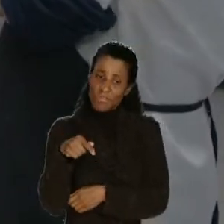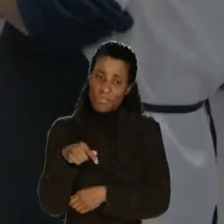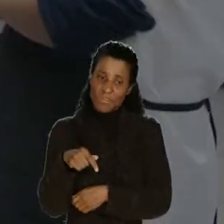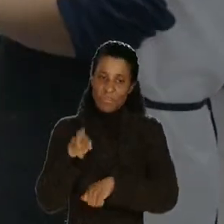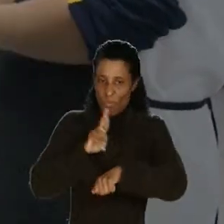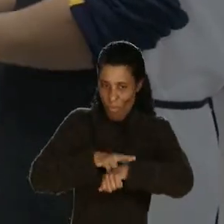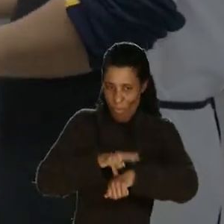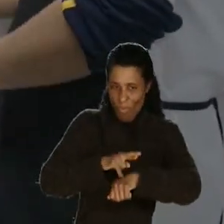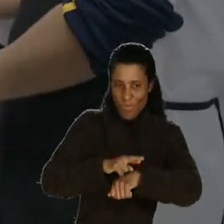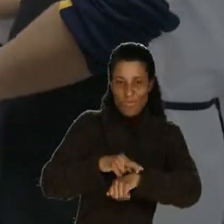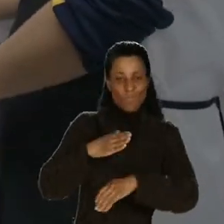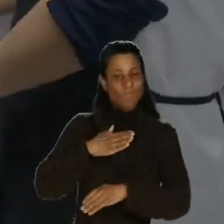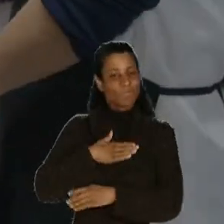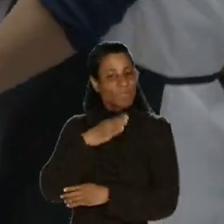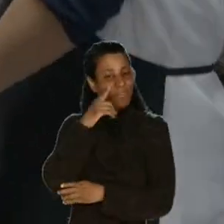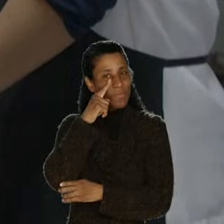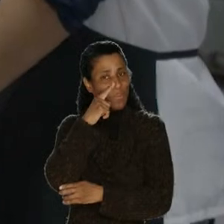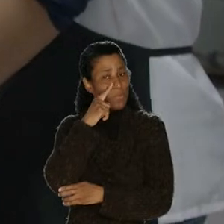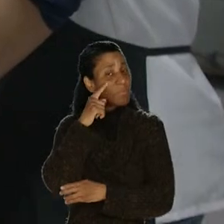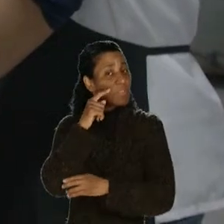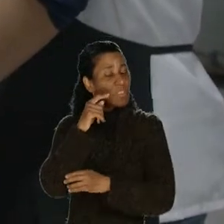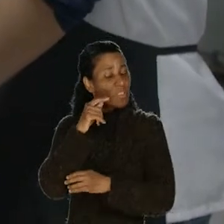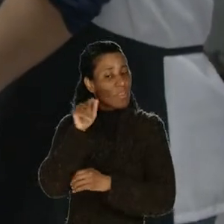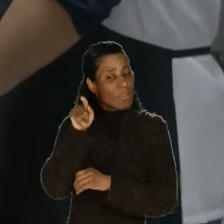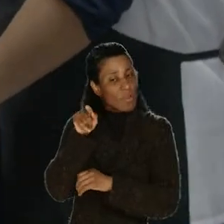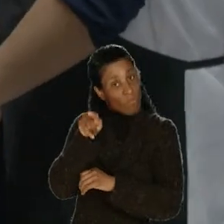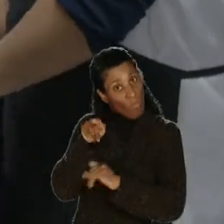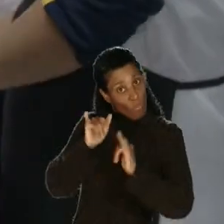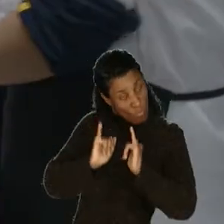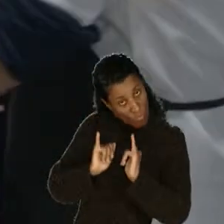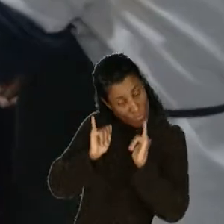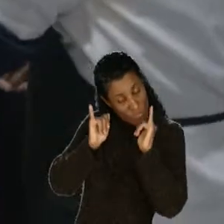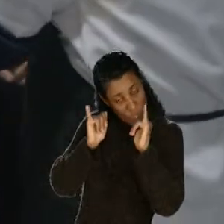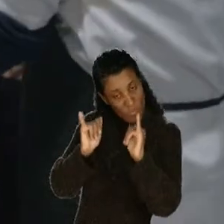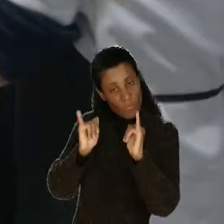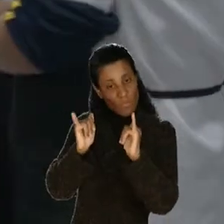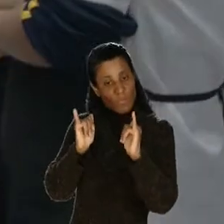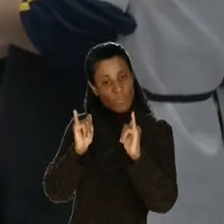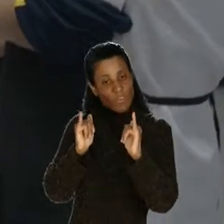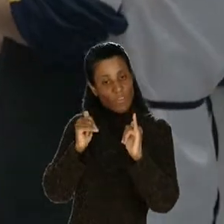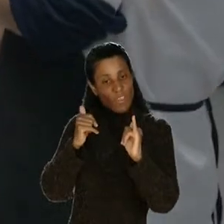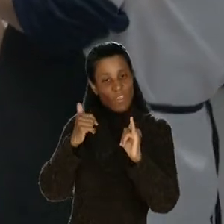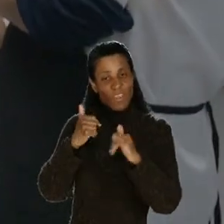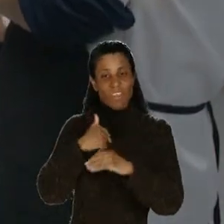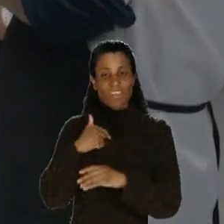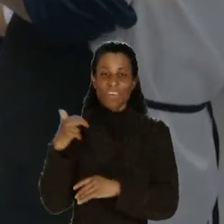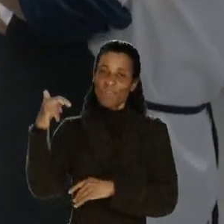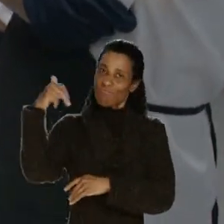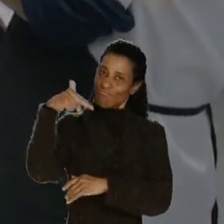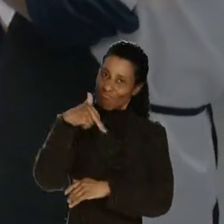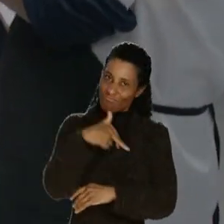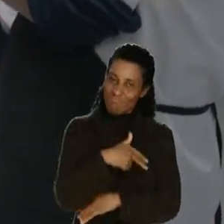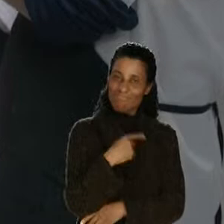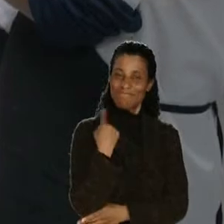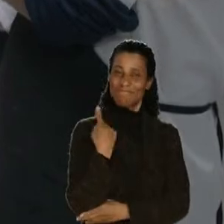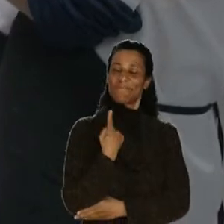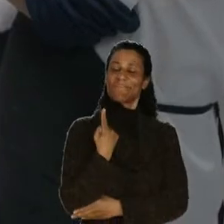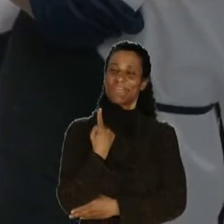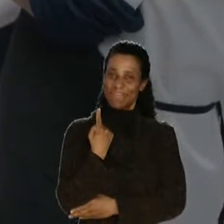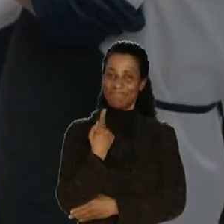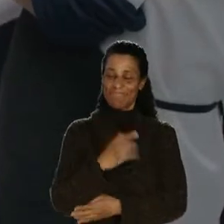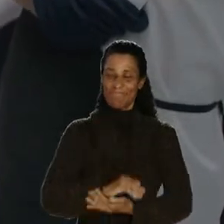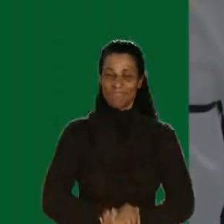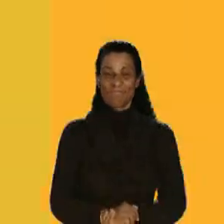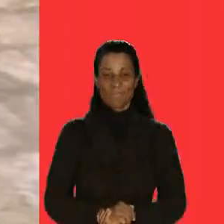aqui meio-dia, eu vou sair aqui, minha mãe vai no ônibus, eu vou descer.